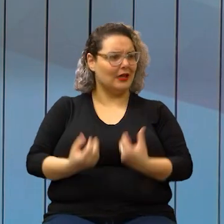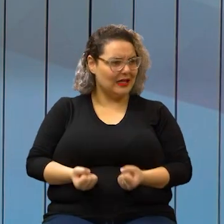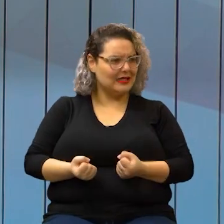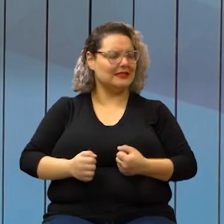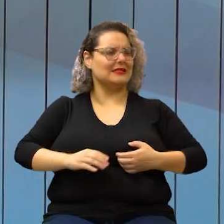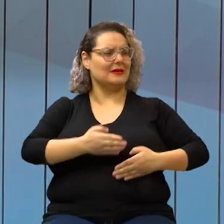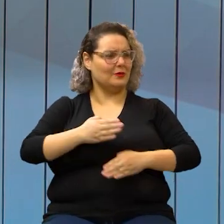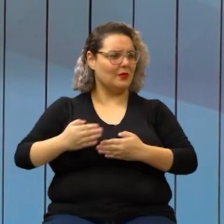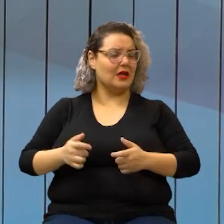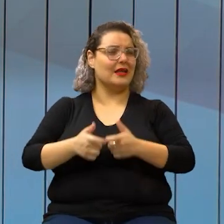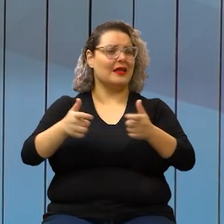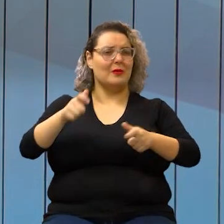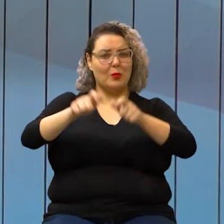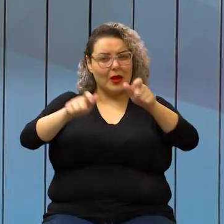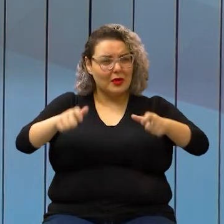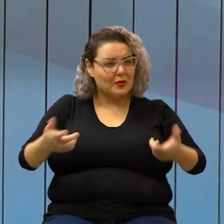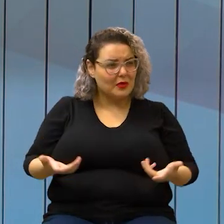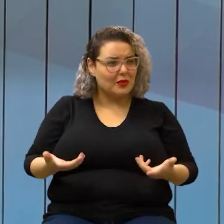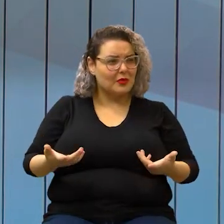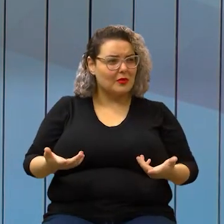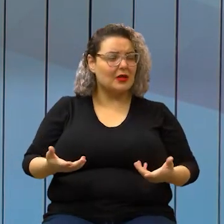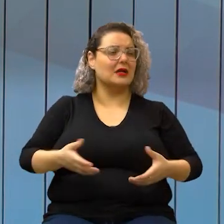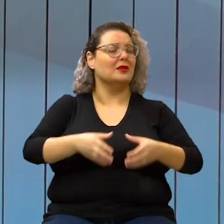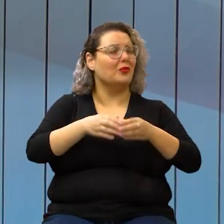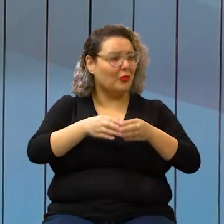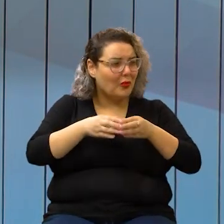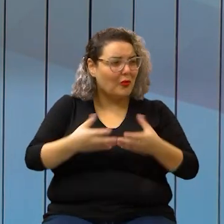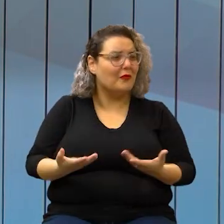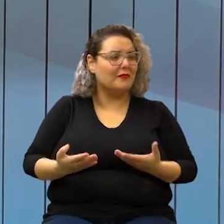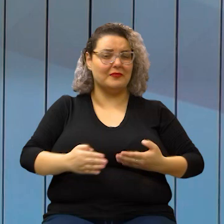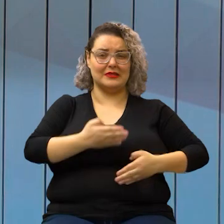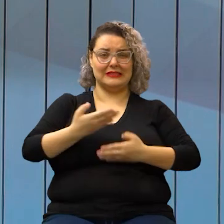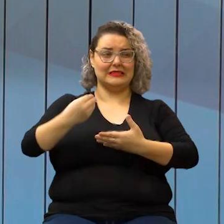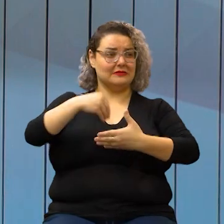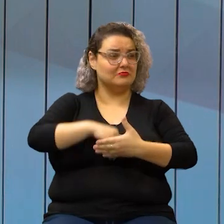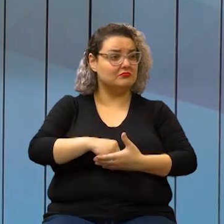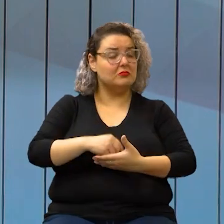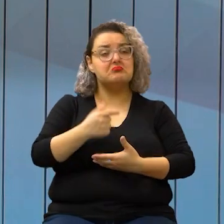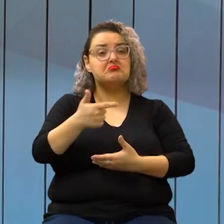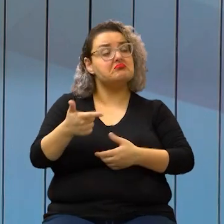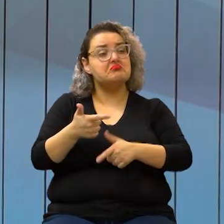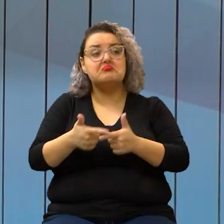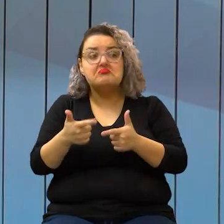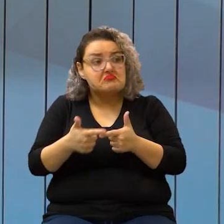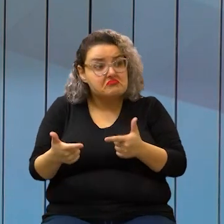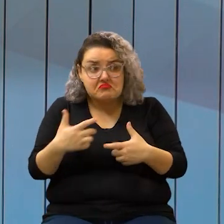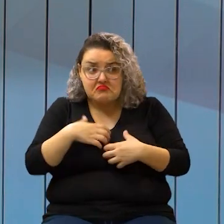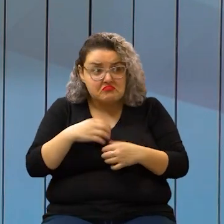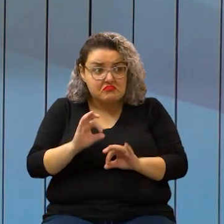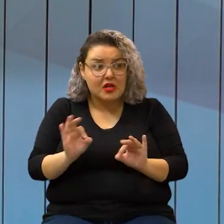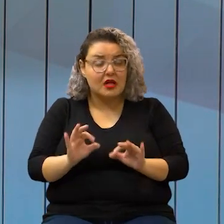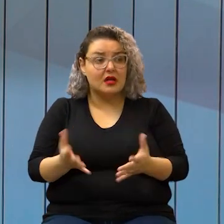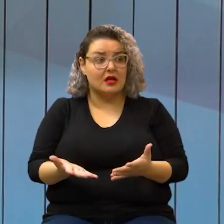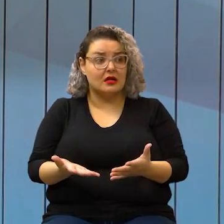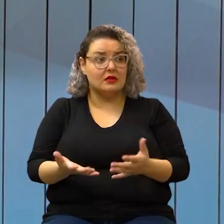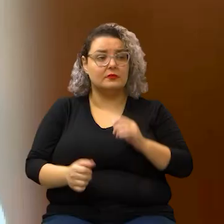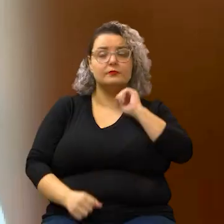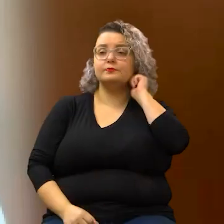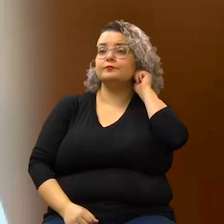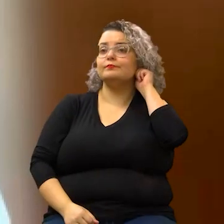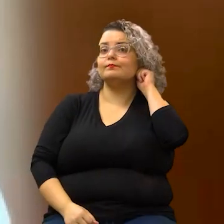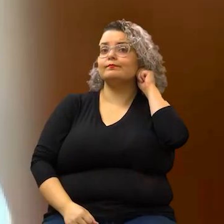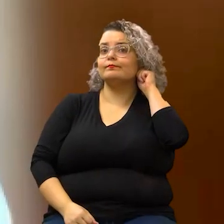dessa bactéria e a maioria das pessoas realmente convive com ela sem que apresente sintomas?